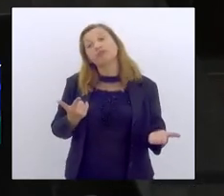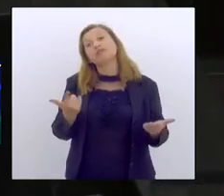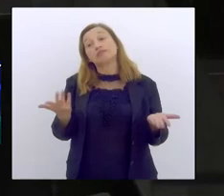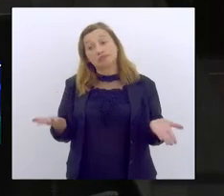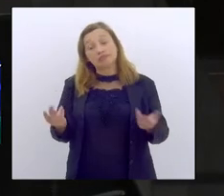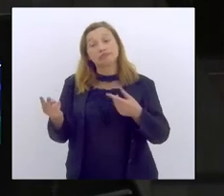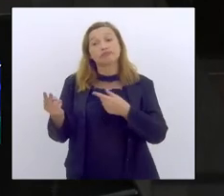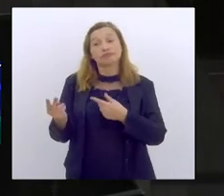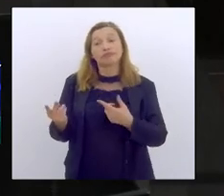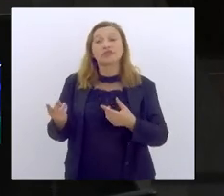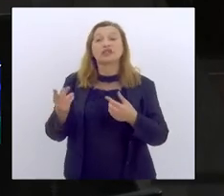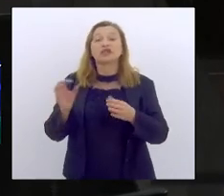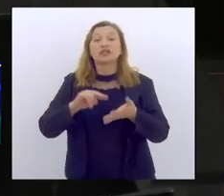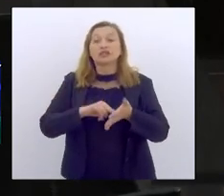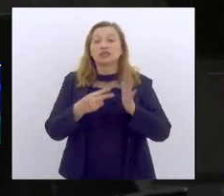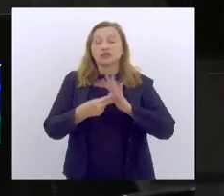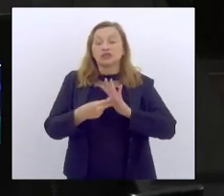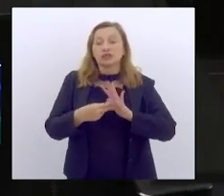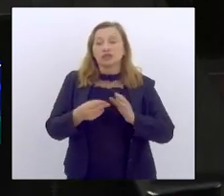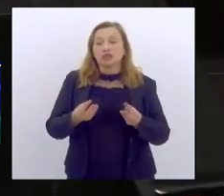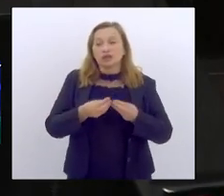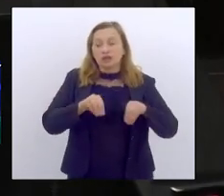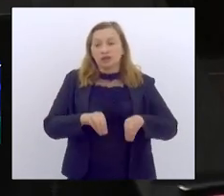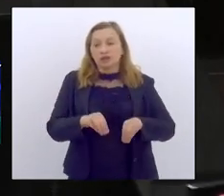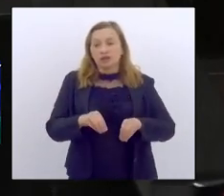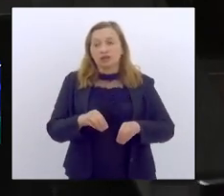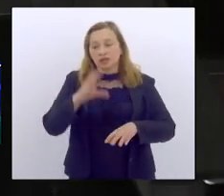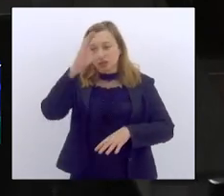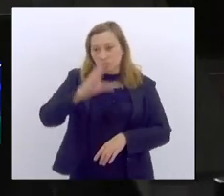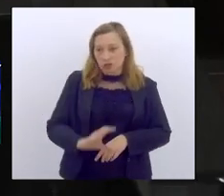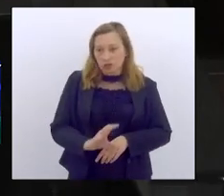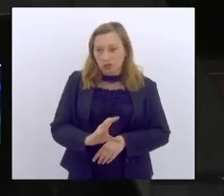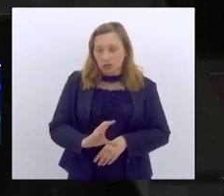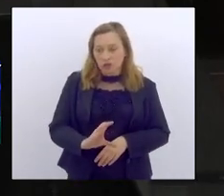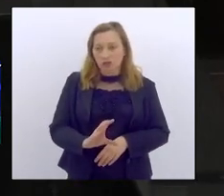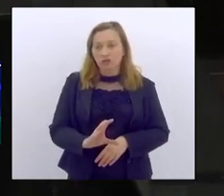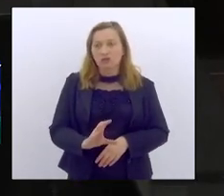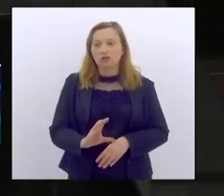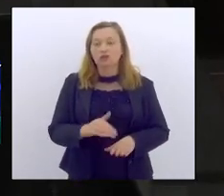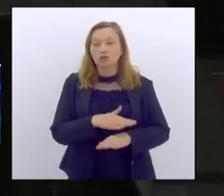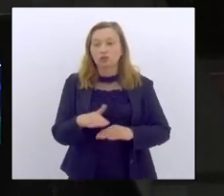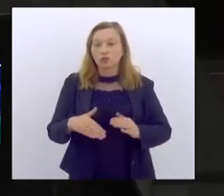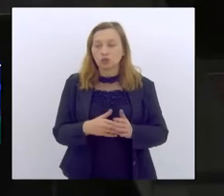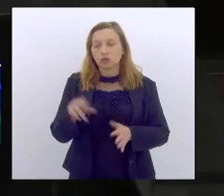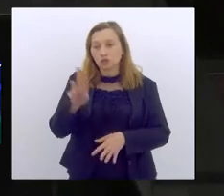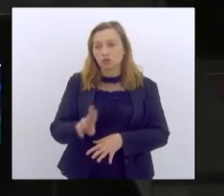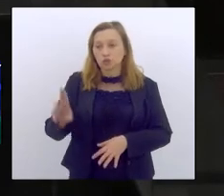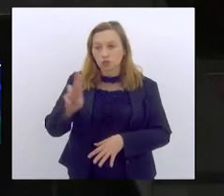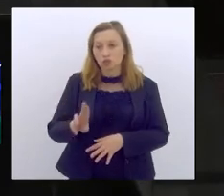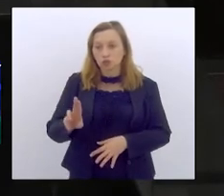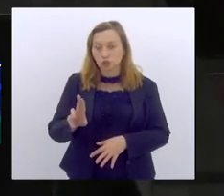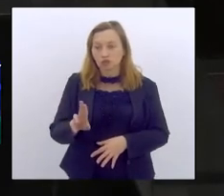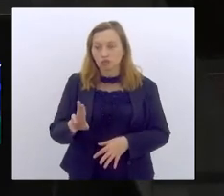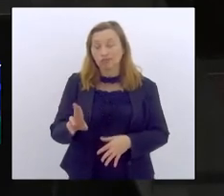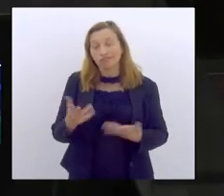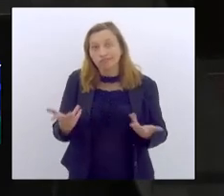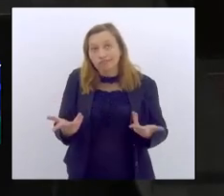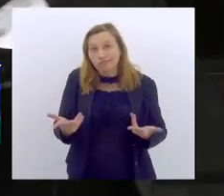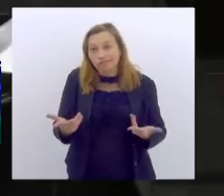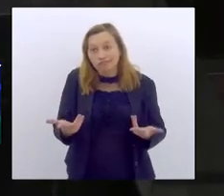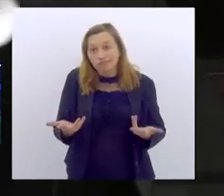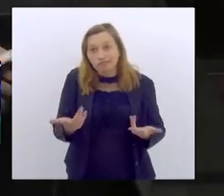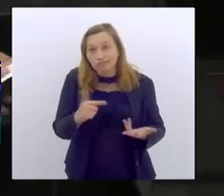significa condenar condenar cidadãos e cidadãs consumidores e consumidores usuários usuários a uma o